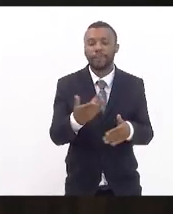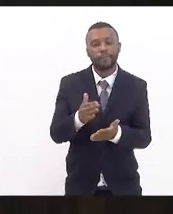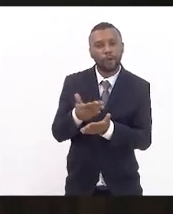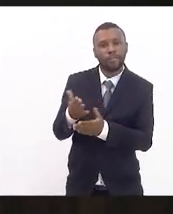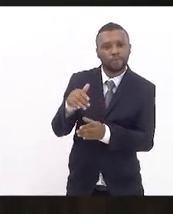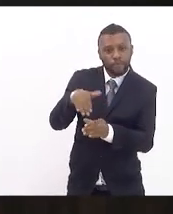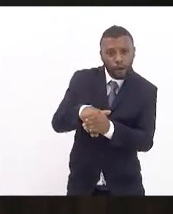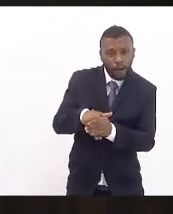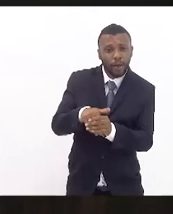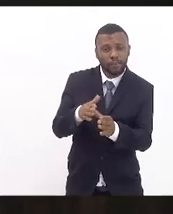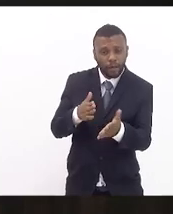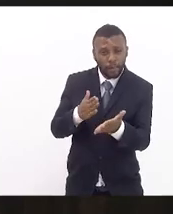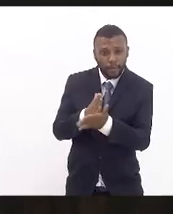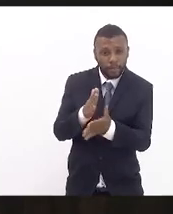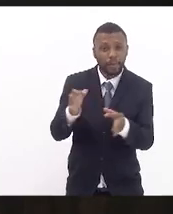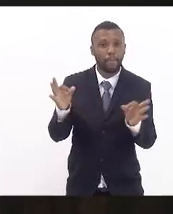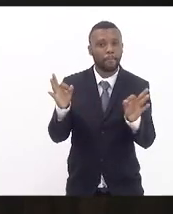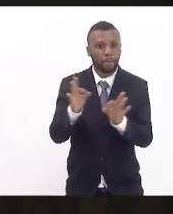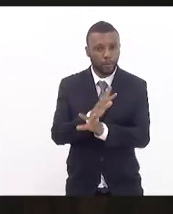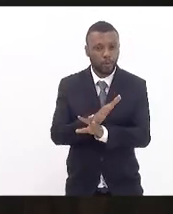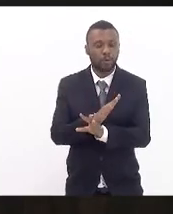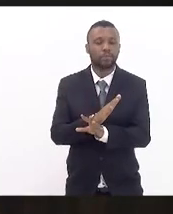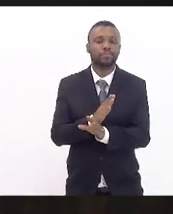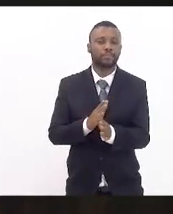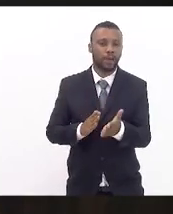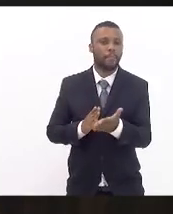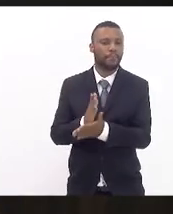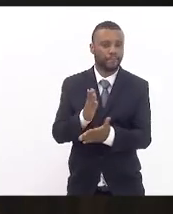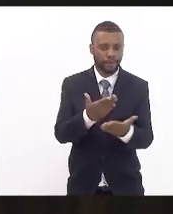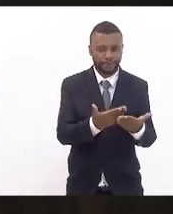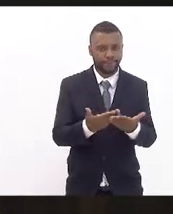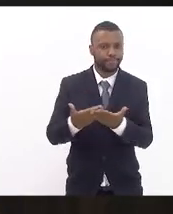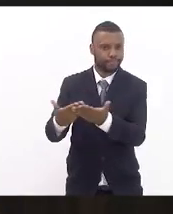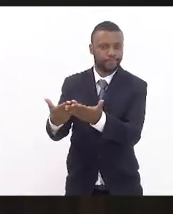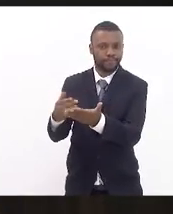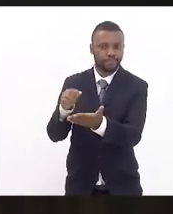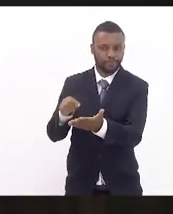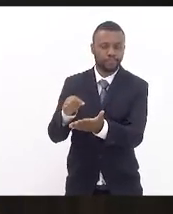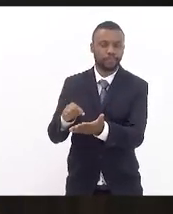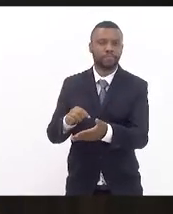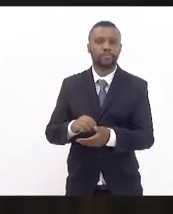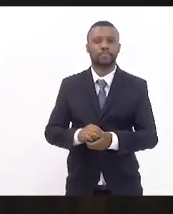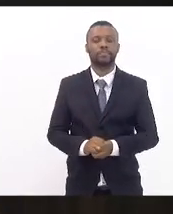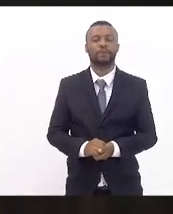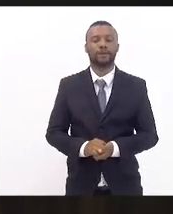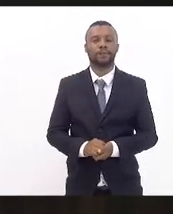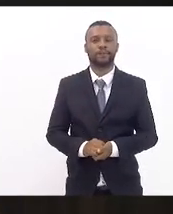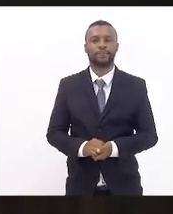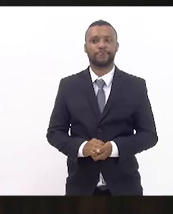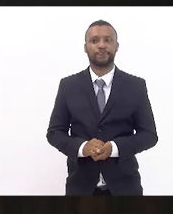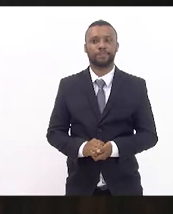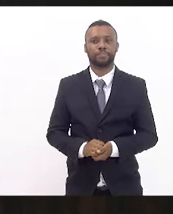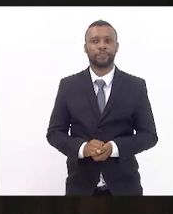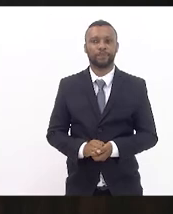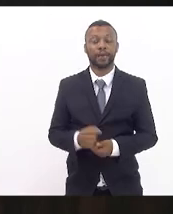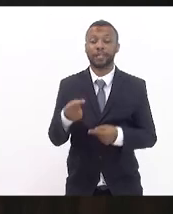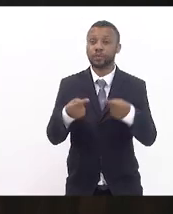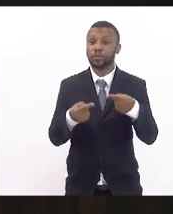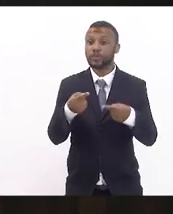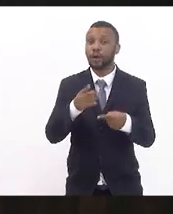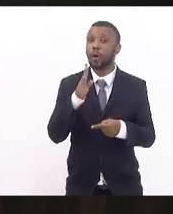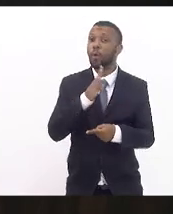senhores que aprovam, permaneçam como estão. Aprovada. Em... Vai autógrafo. Discussão única,